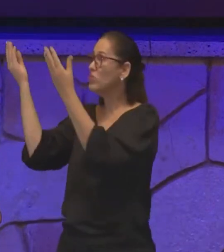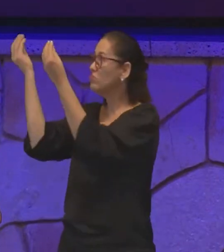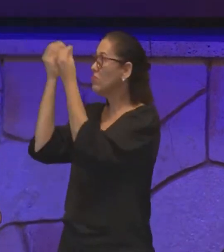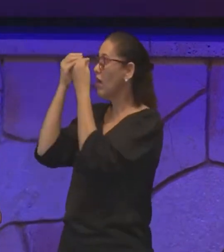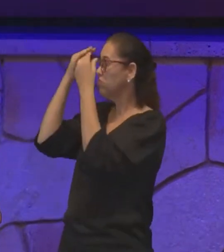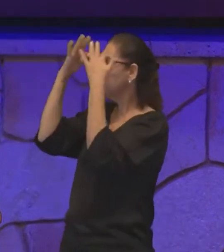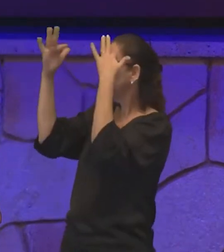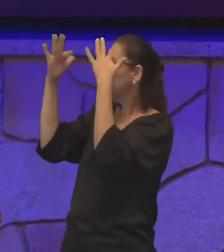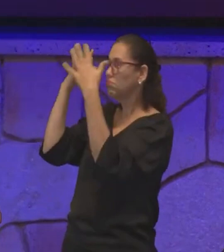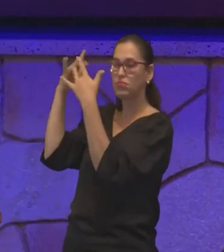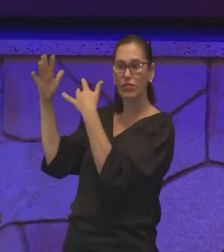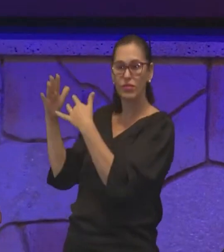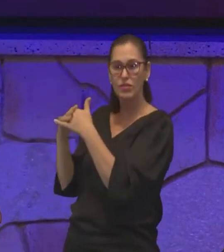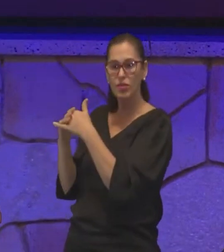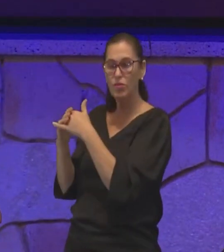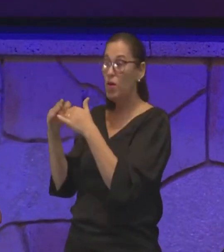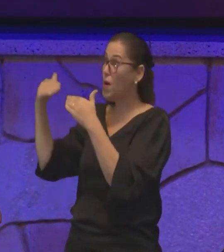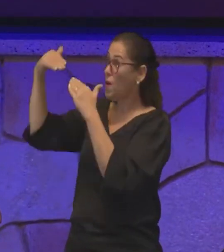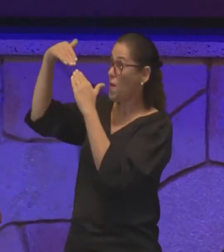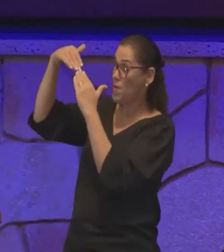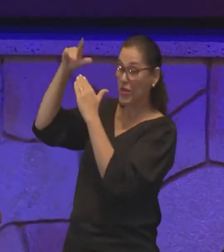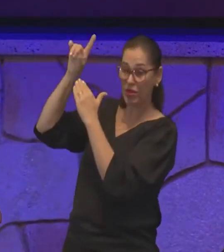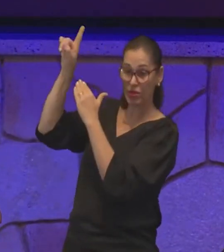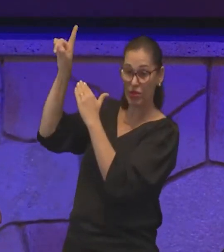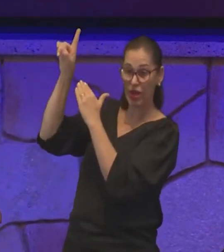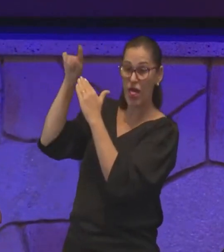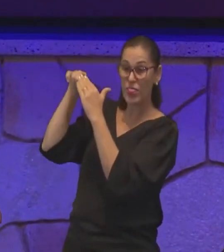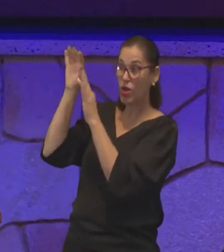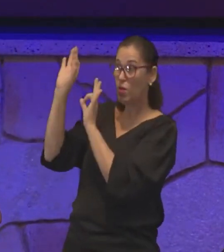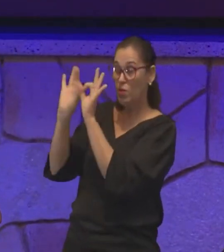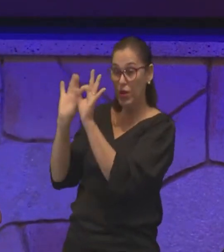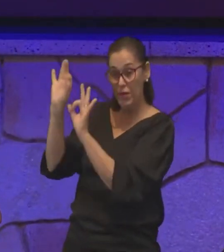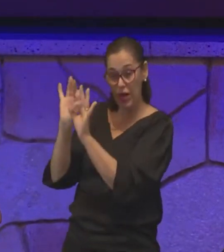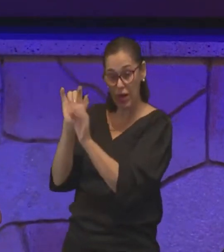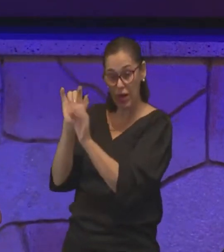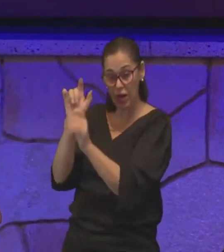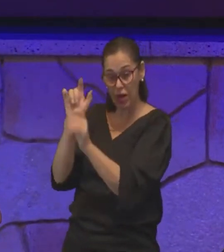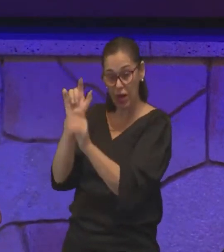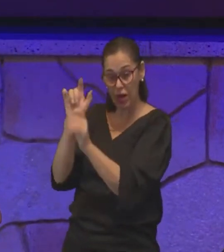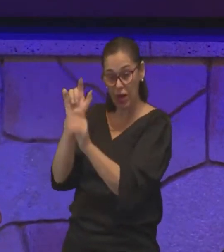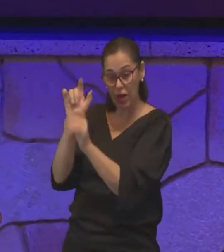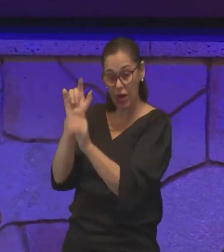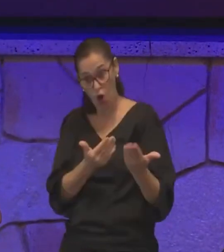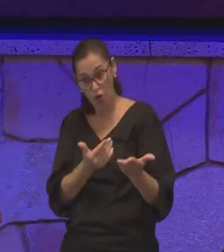sonhos que vêm diretamente de Deus. Deus está preparando aquele jovem, está mostrando